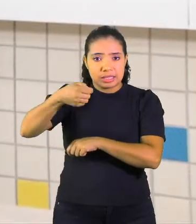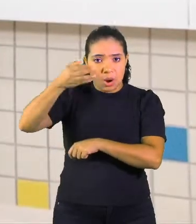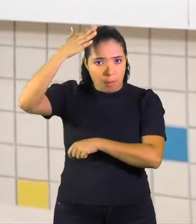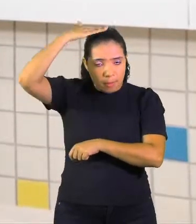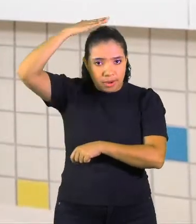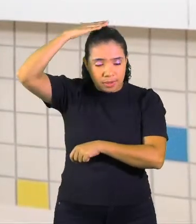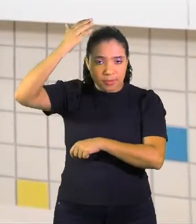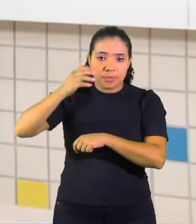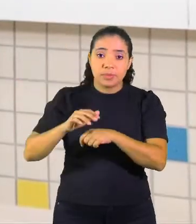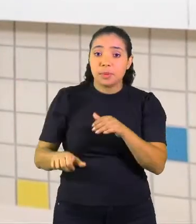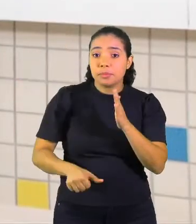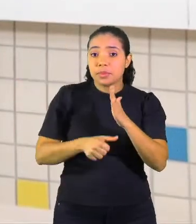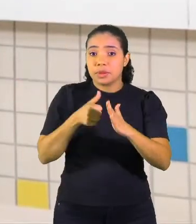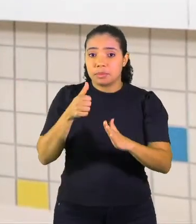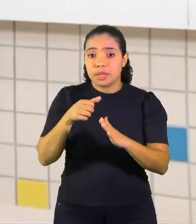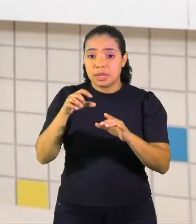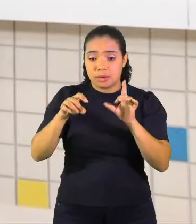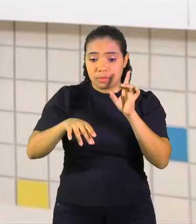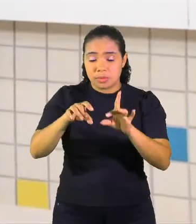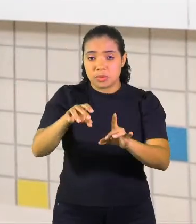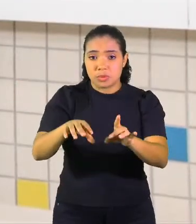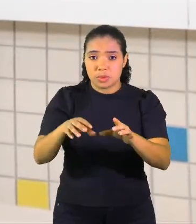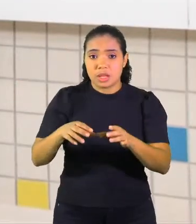muda, em